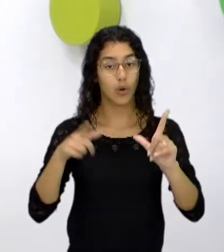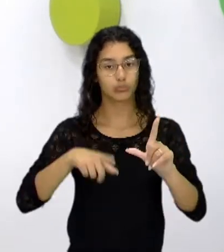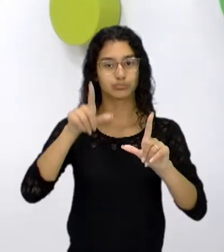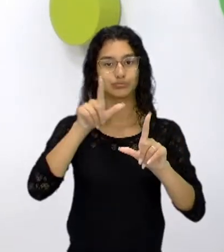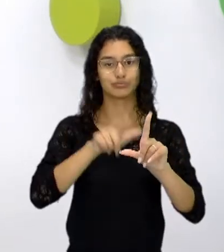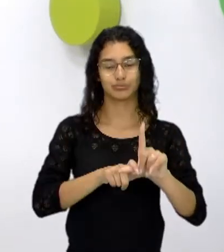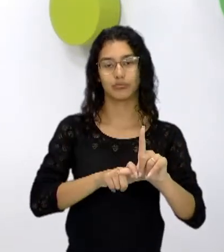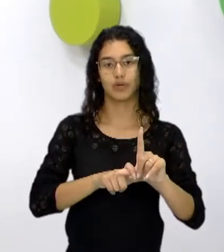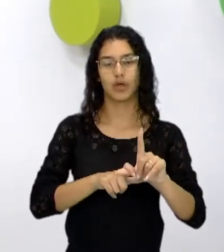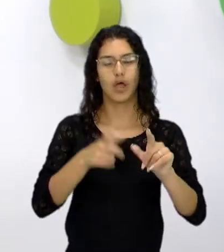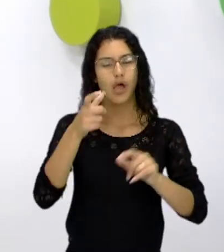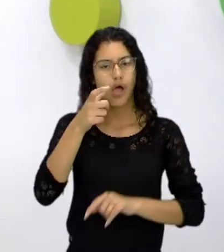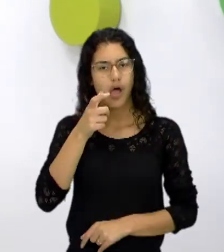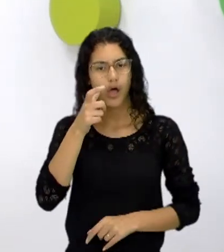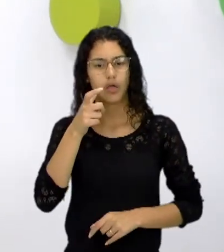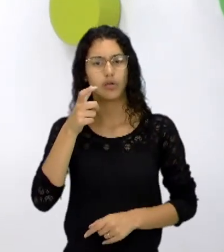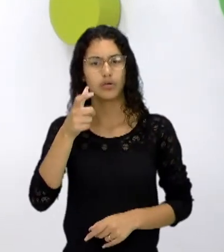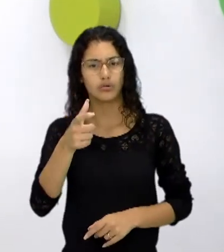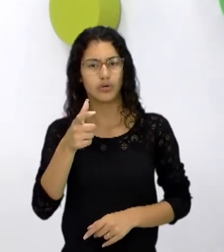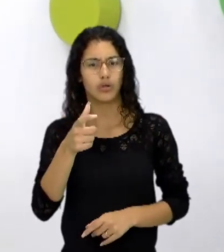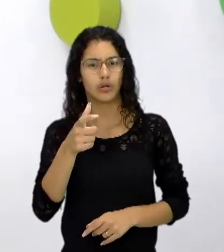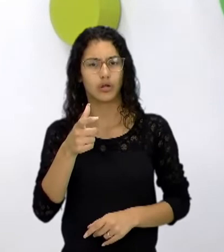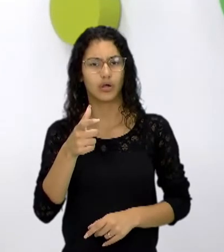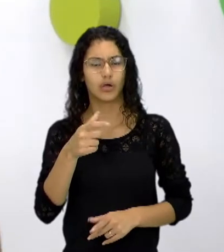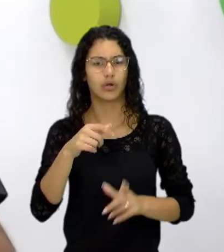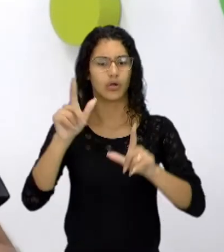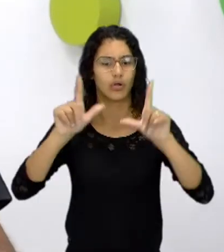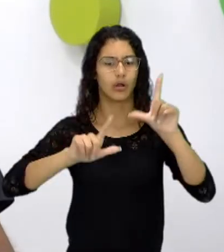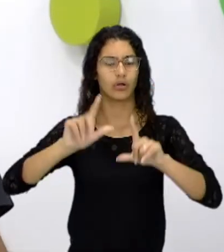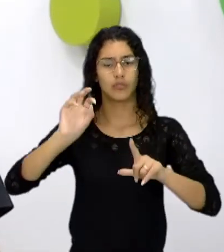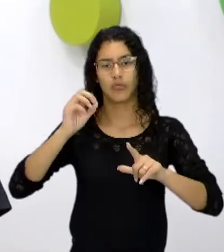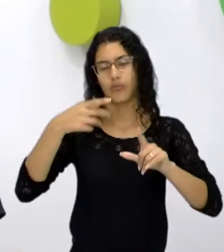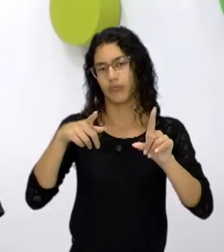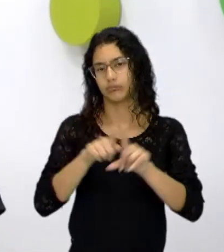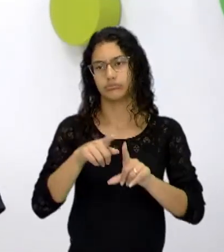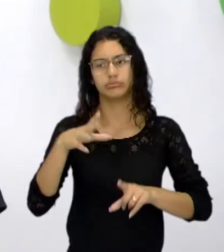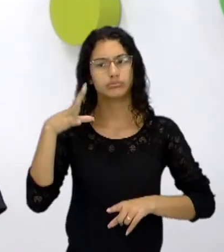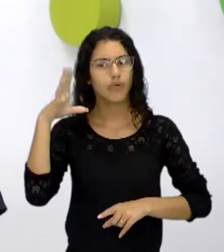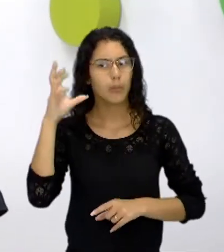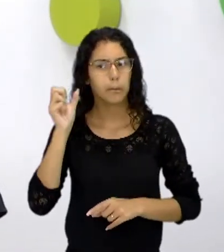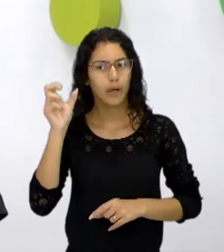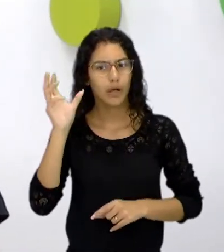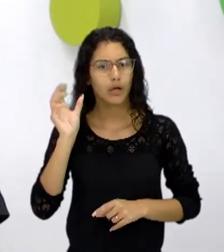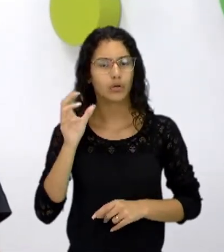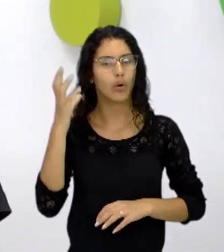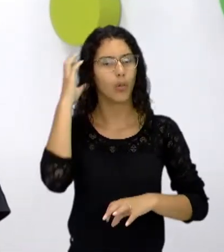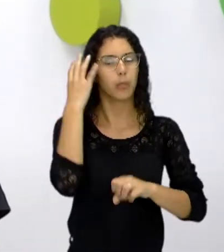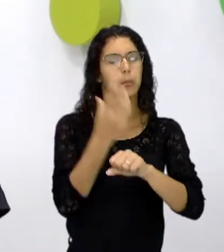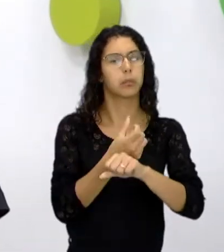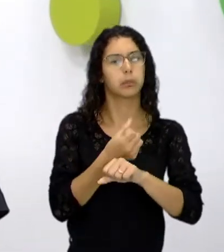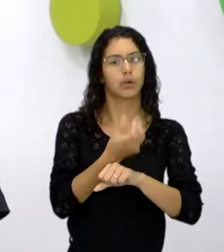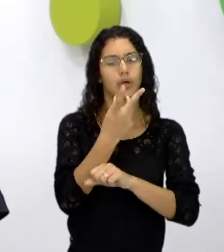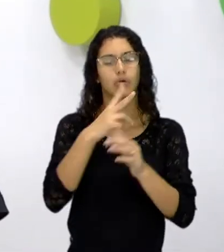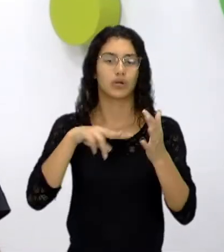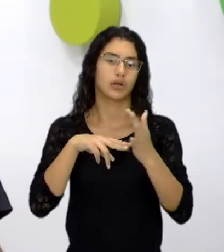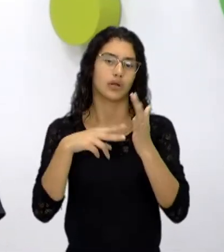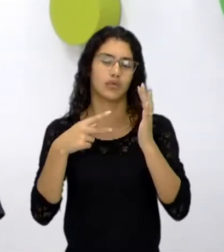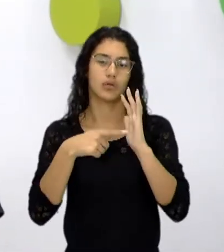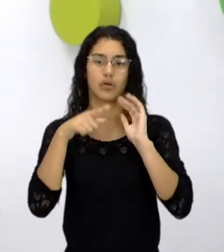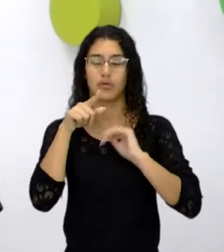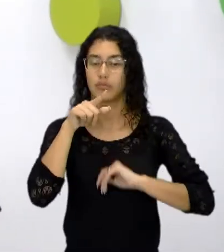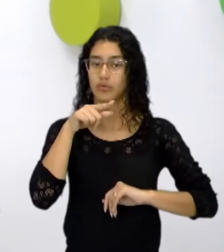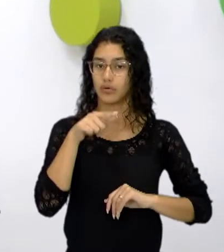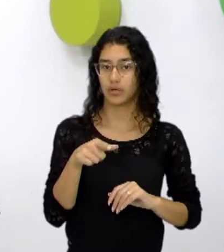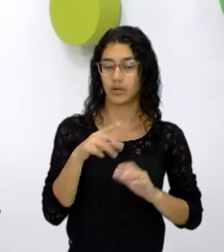jornal, assistindo ao jornal na TV ou até ouvindo no rádio ou podcast, não quer dizer que você está